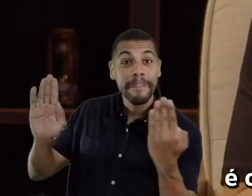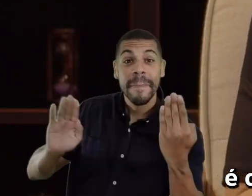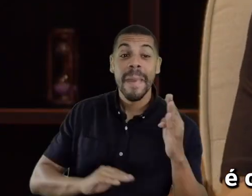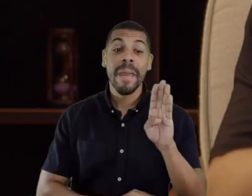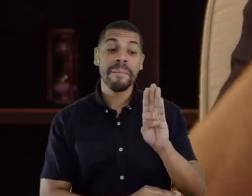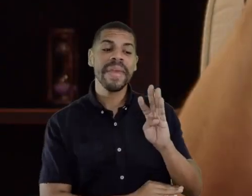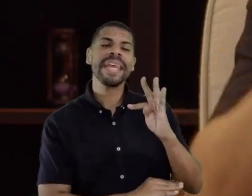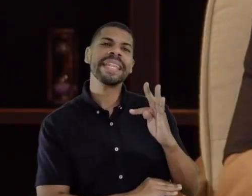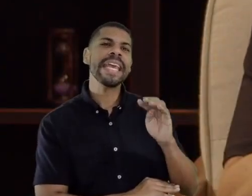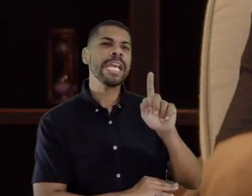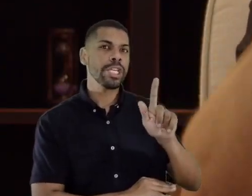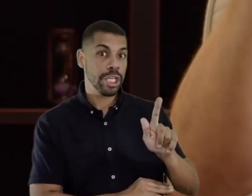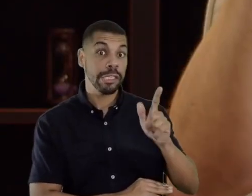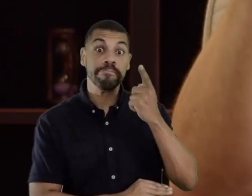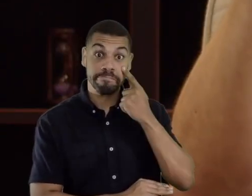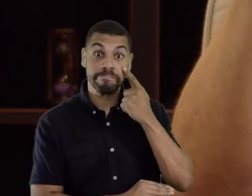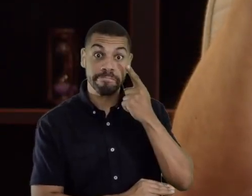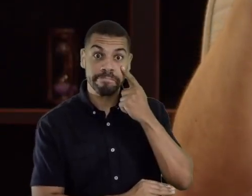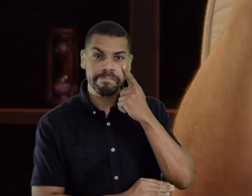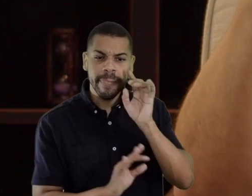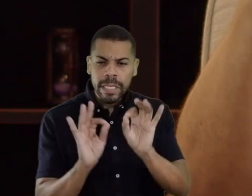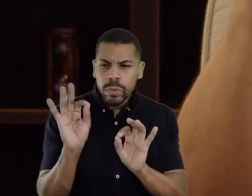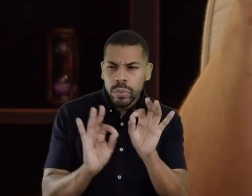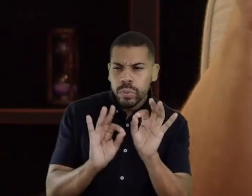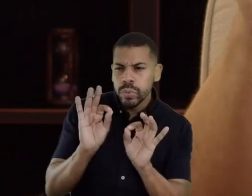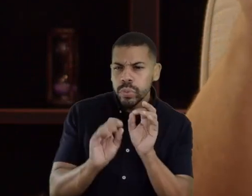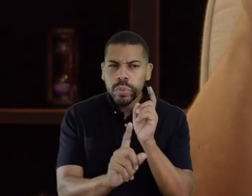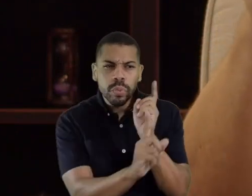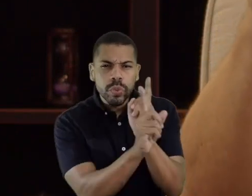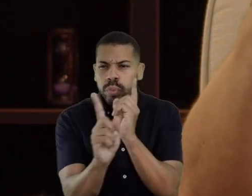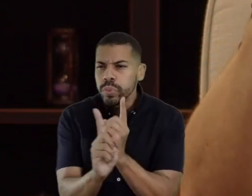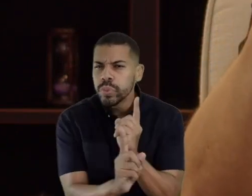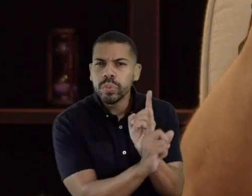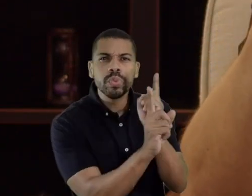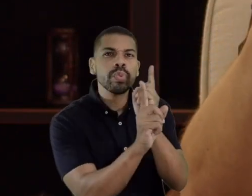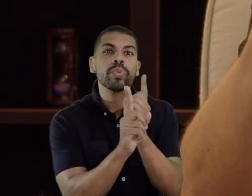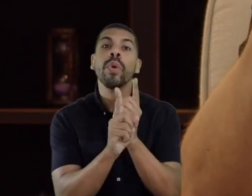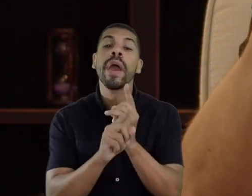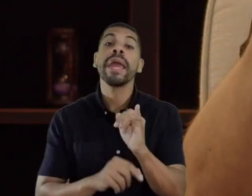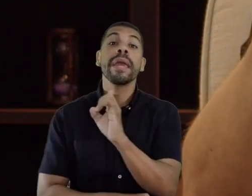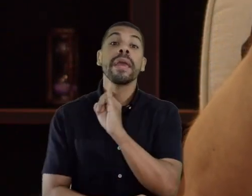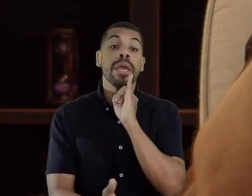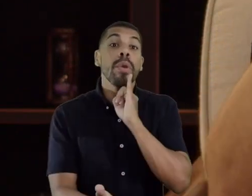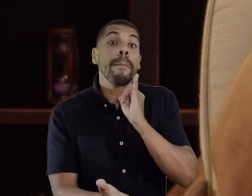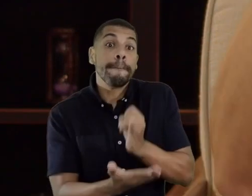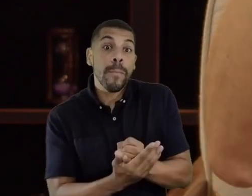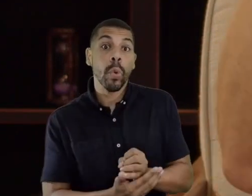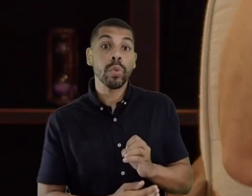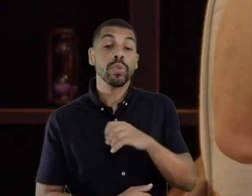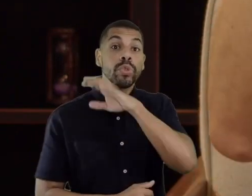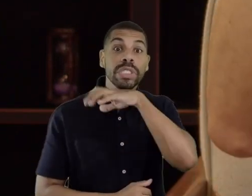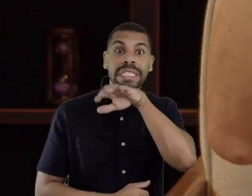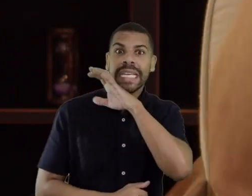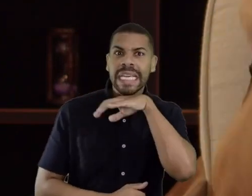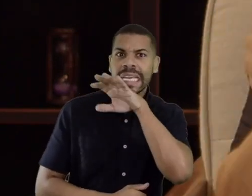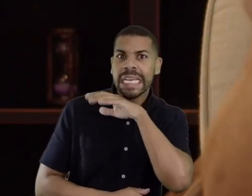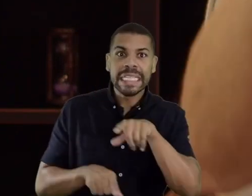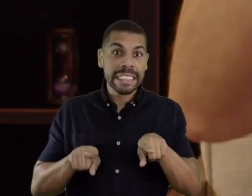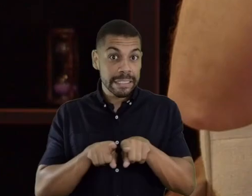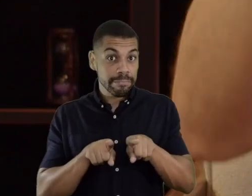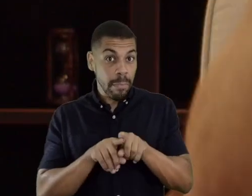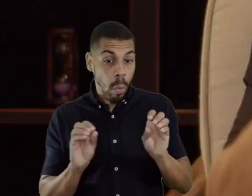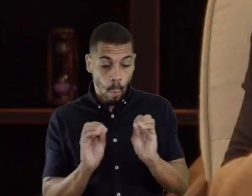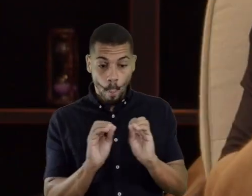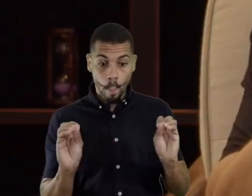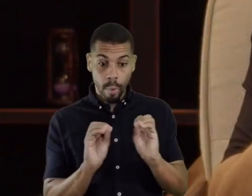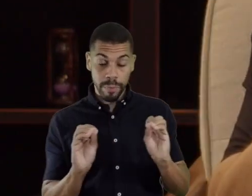também na plataforma do BTG quando você olha lá e aí eles e a tem uma isenção de Imposto de Renda ele tem uma outra coluna